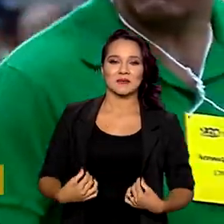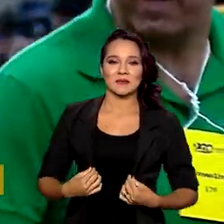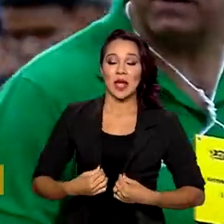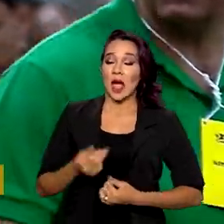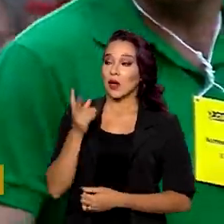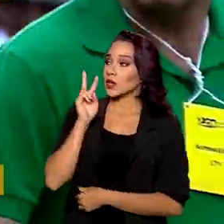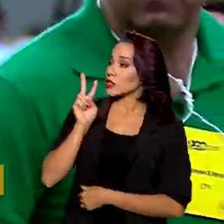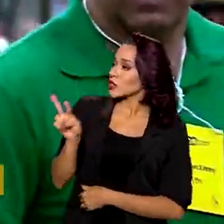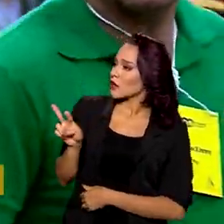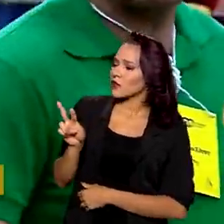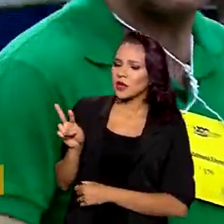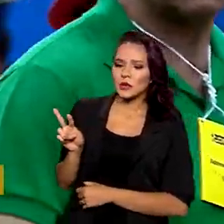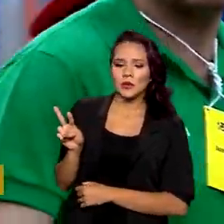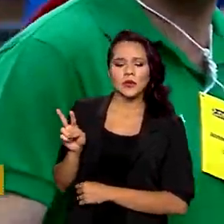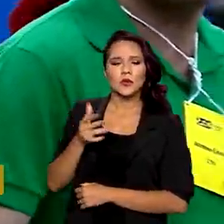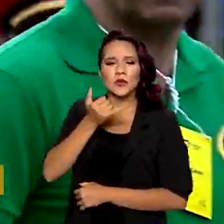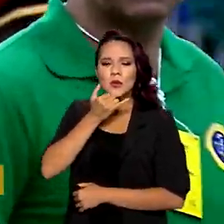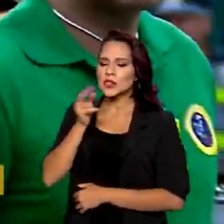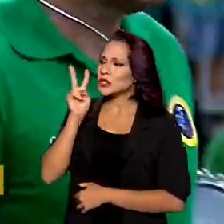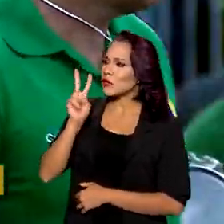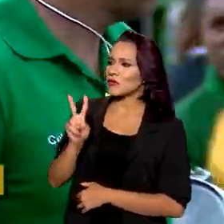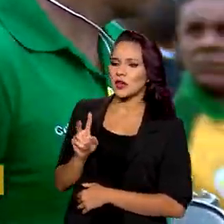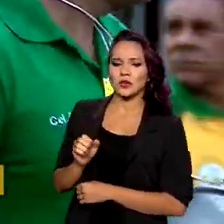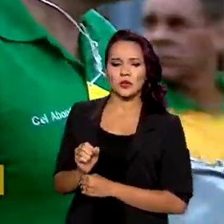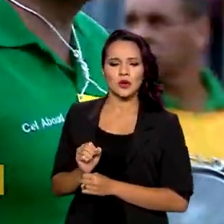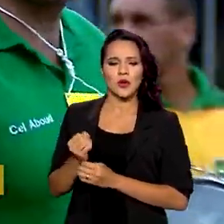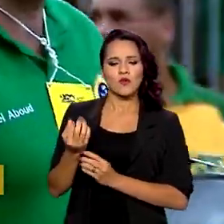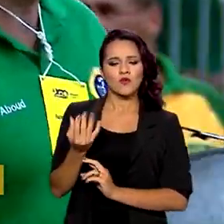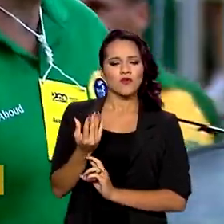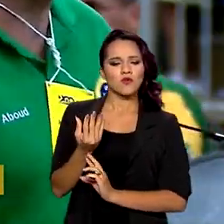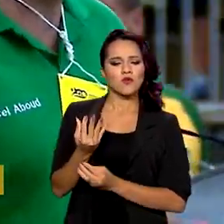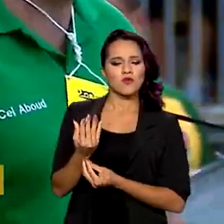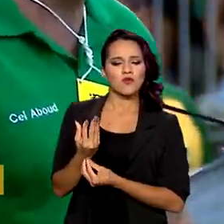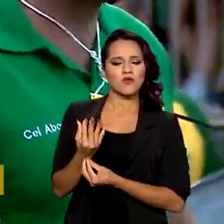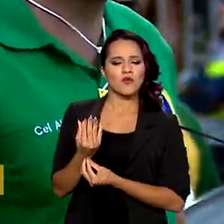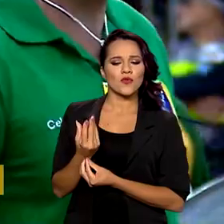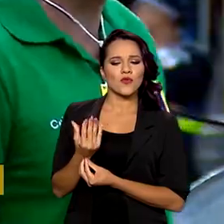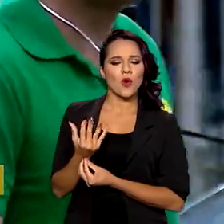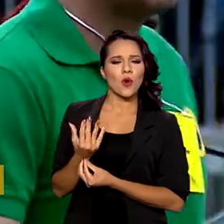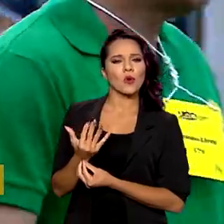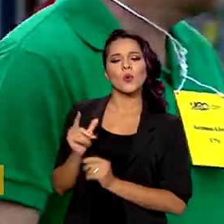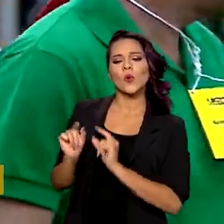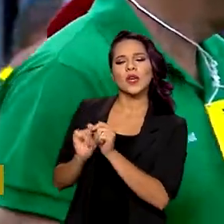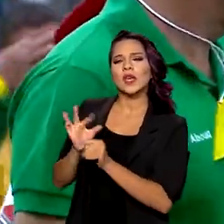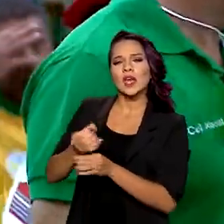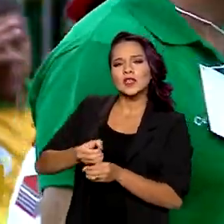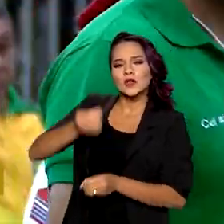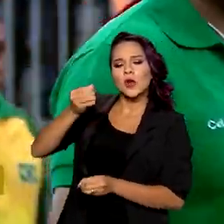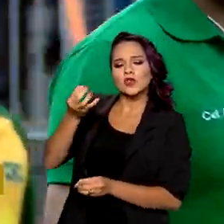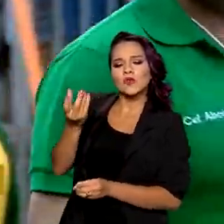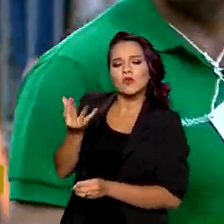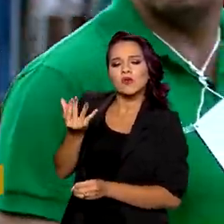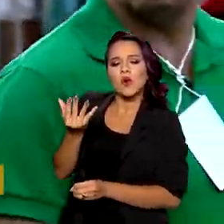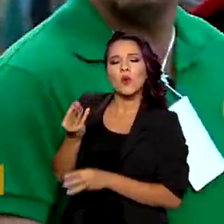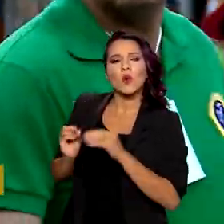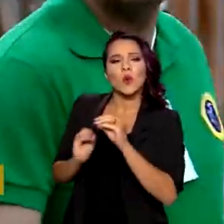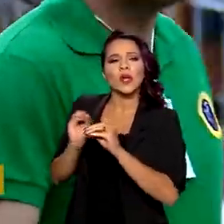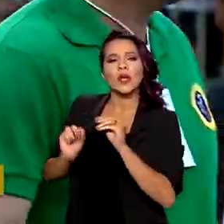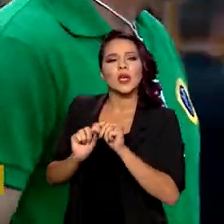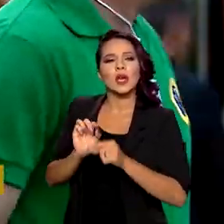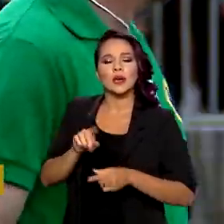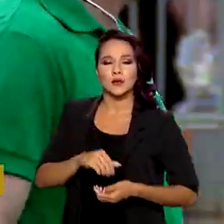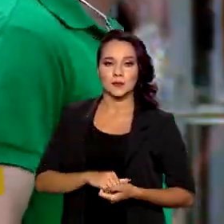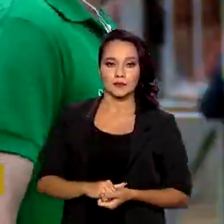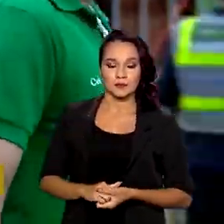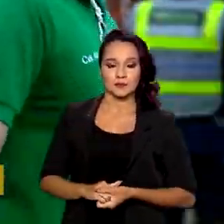gente está vendo, a gente está vendo agora o fogo simbólico, é isso? Fogo simbólico. Fogo simbólico, ele